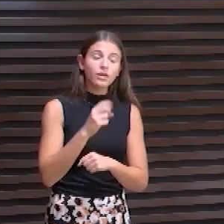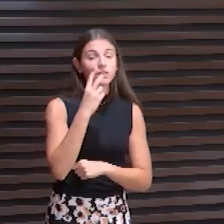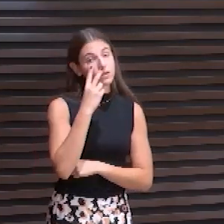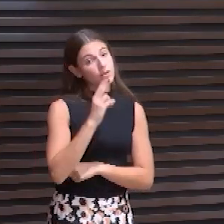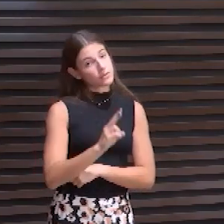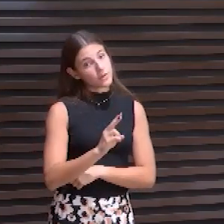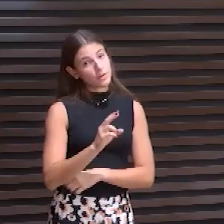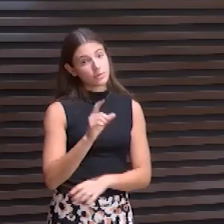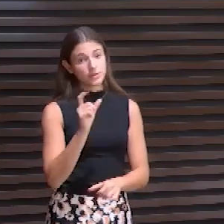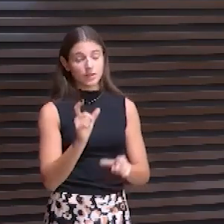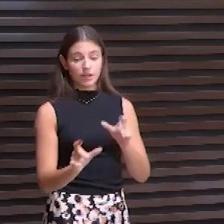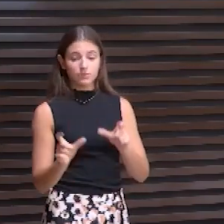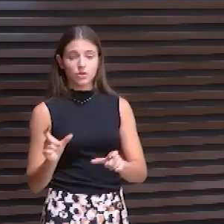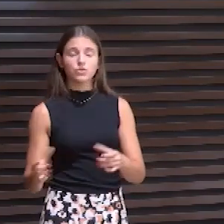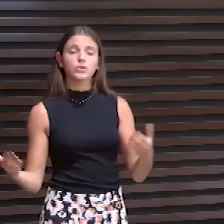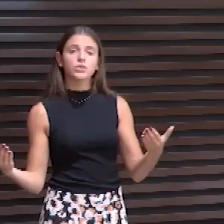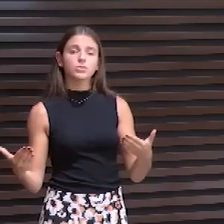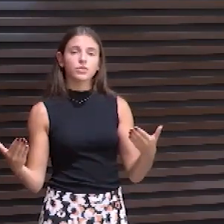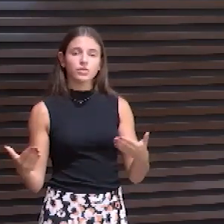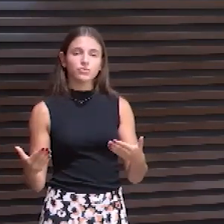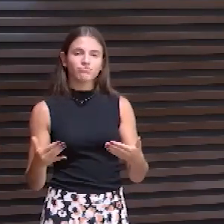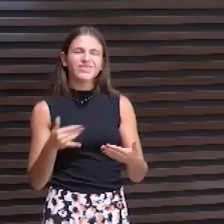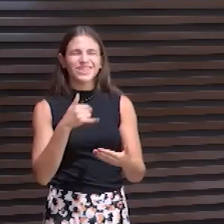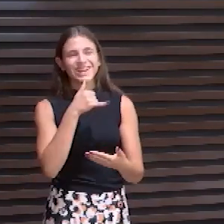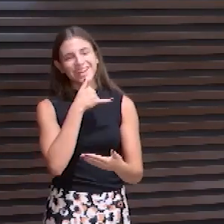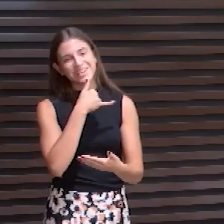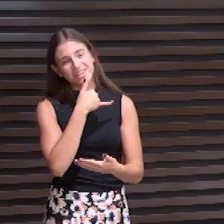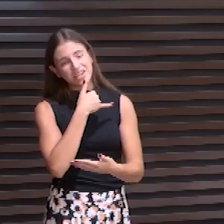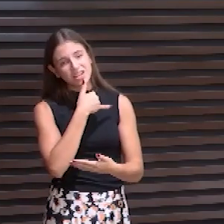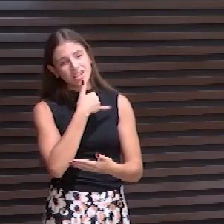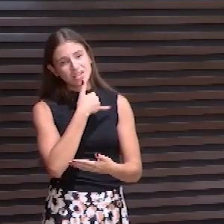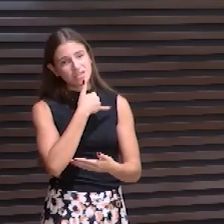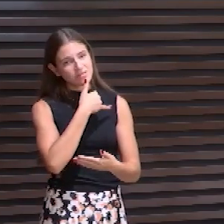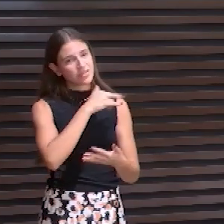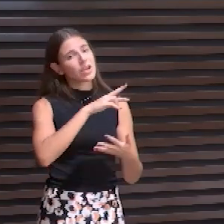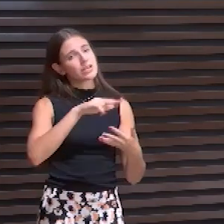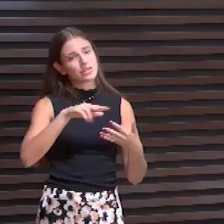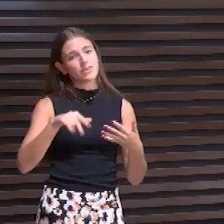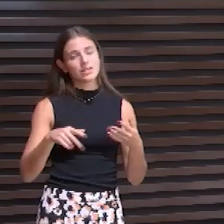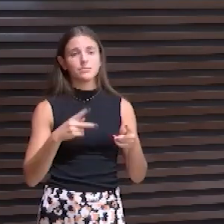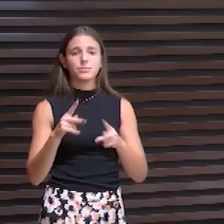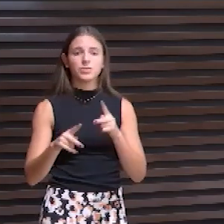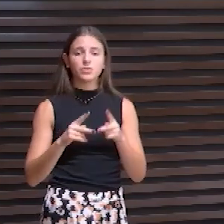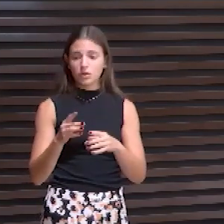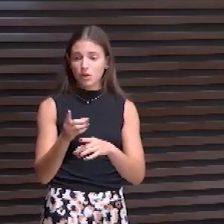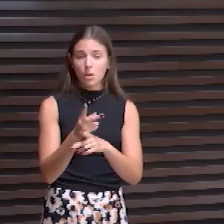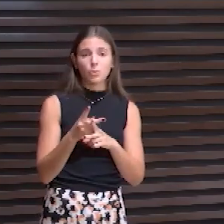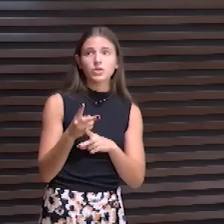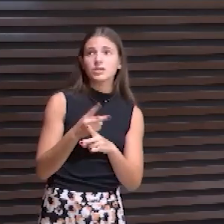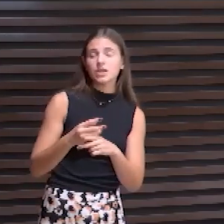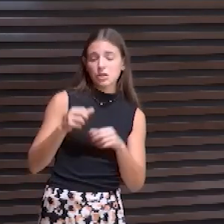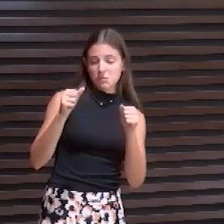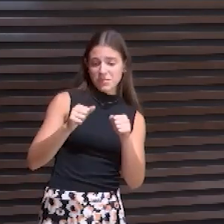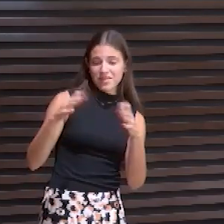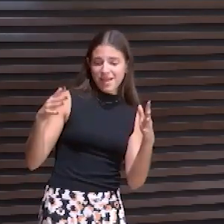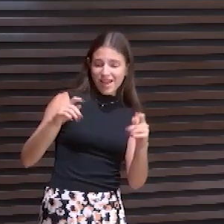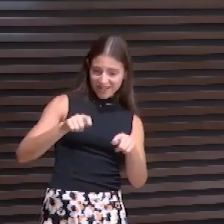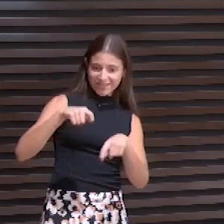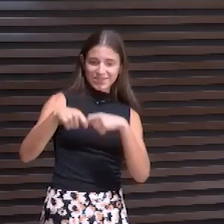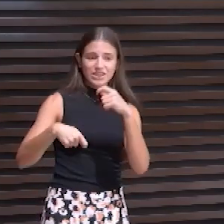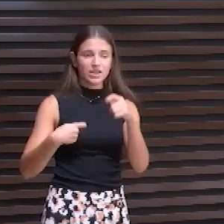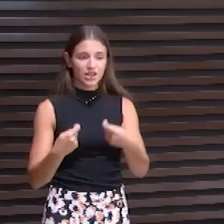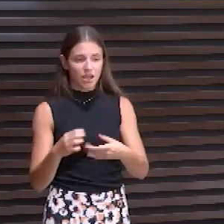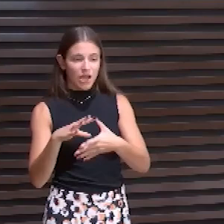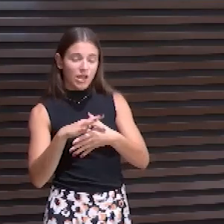pessoas hoje, infelizmente, muitas pessoas, estão atrás de milagres, de curas. O objeto da adoração da pessoa